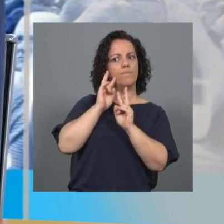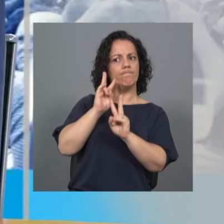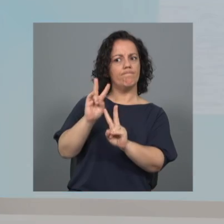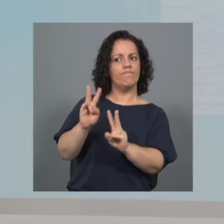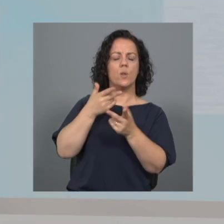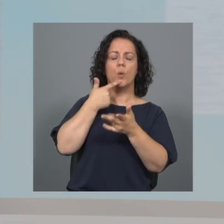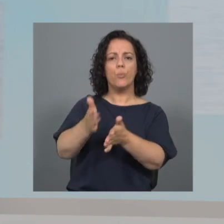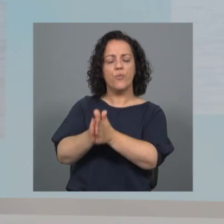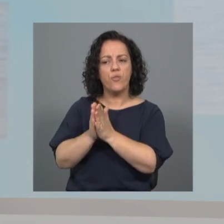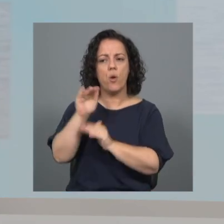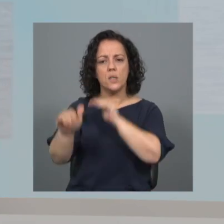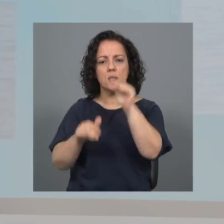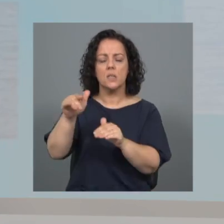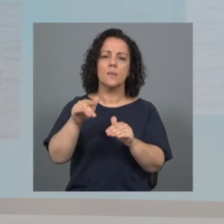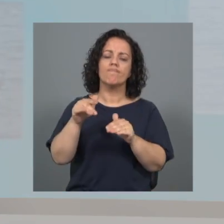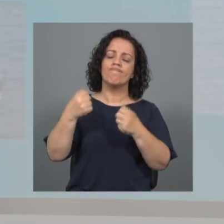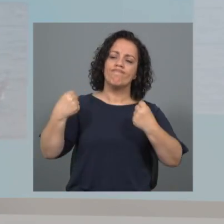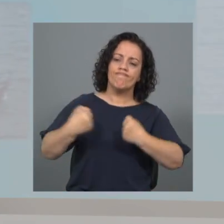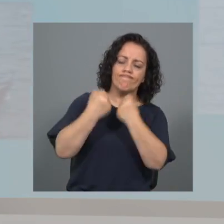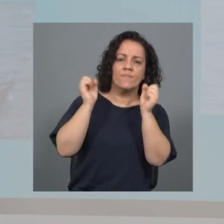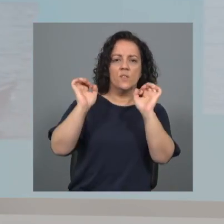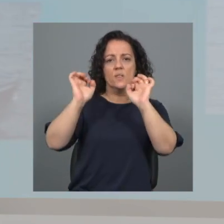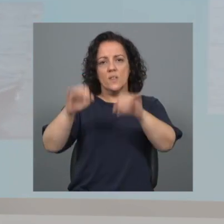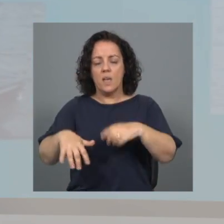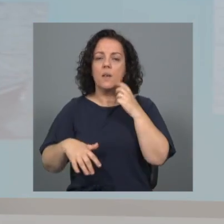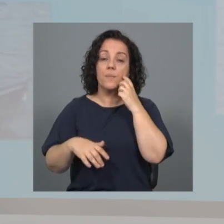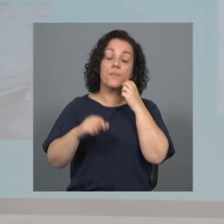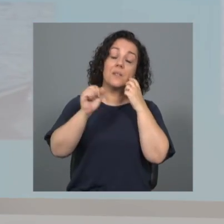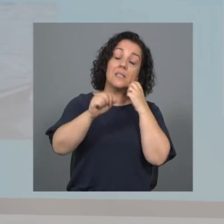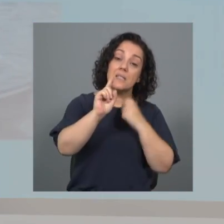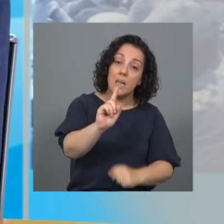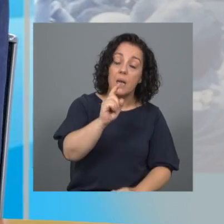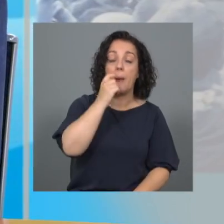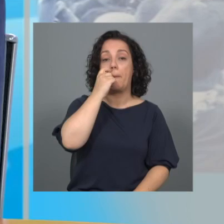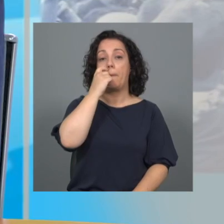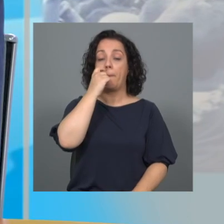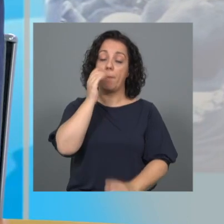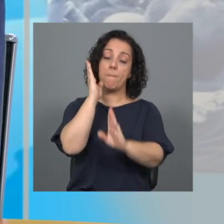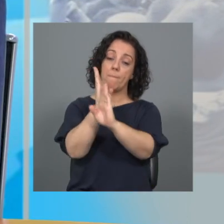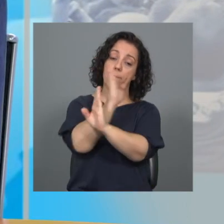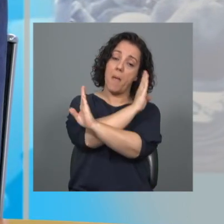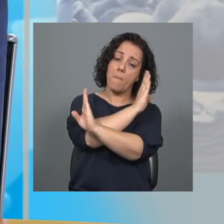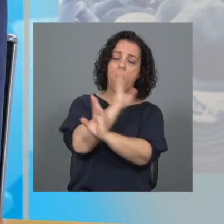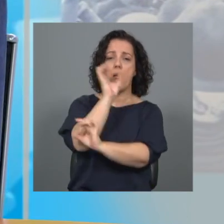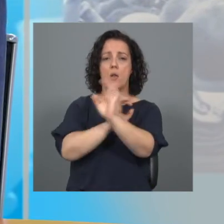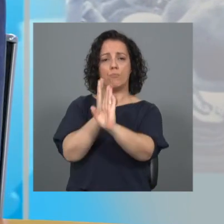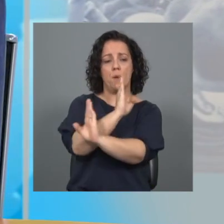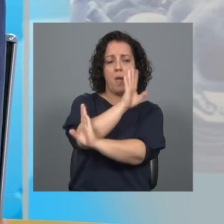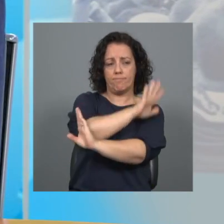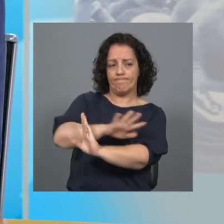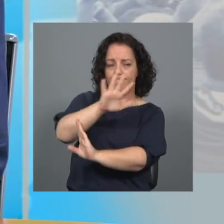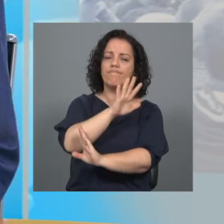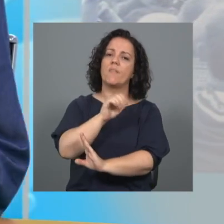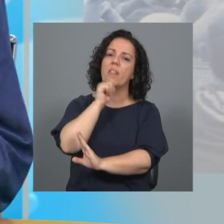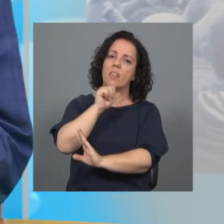ao fim destes conflitos e a envolver-se de forma muito determinada. Os Estados, pelo menos os Estados ocidentais, tendem nas suas mensagens